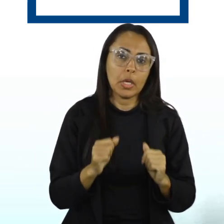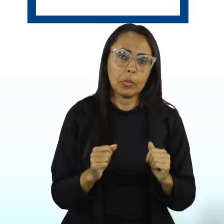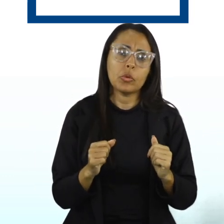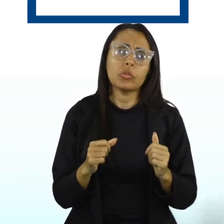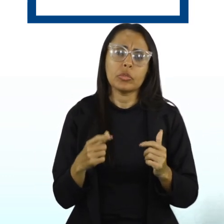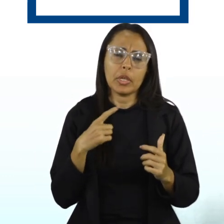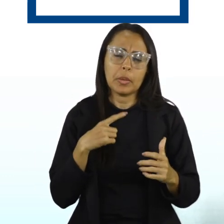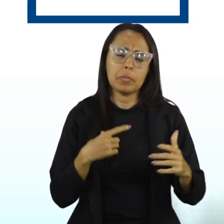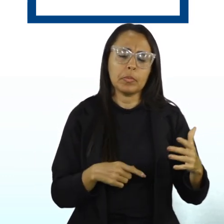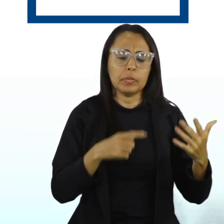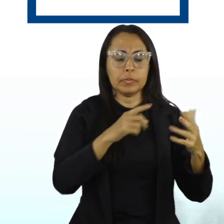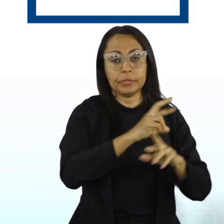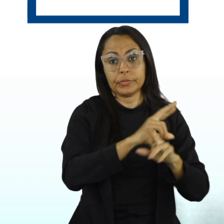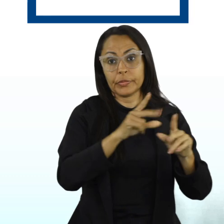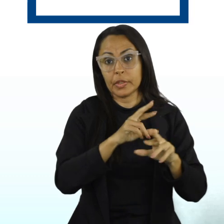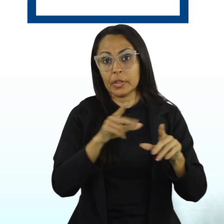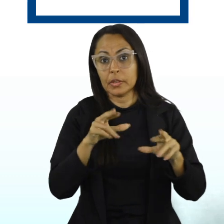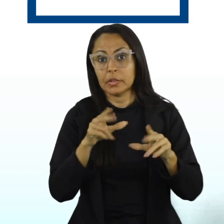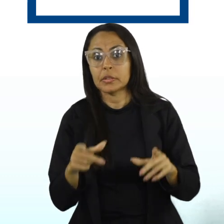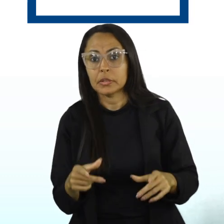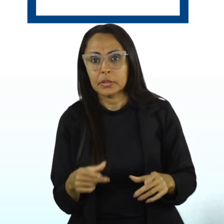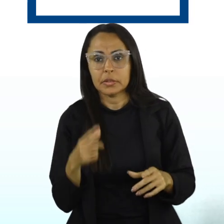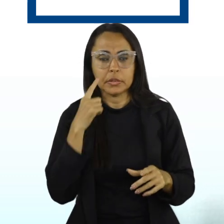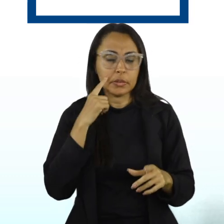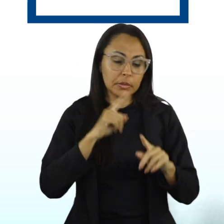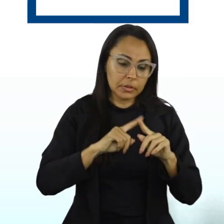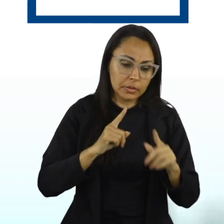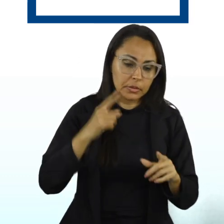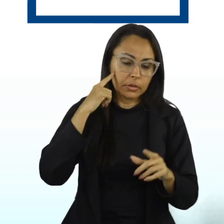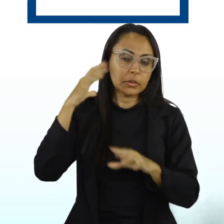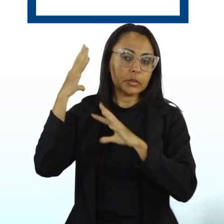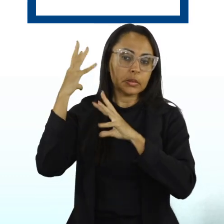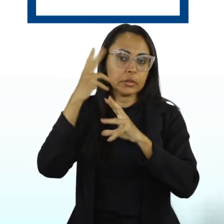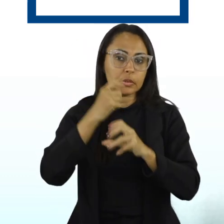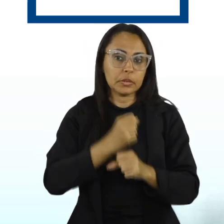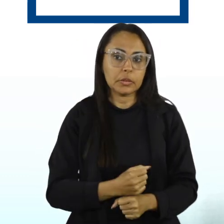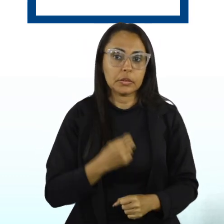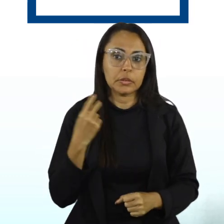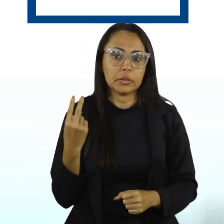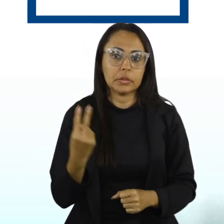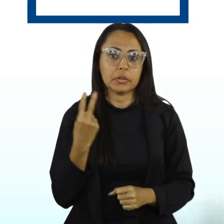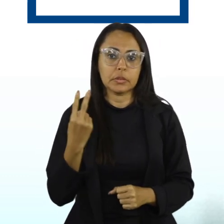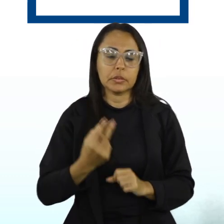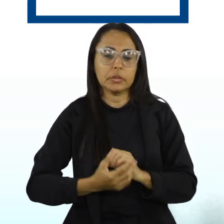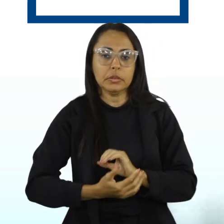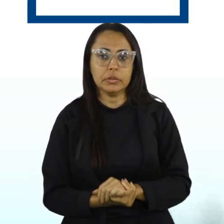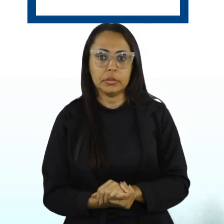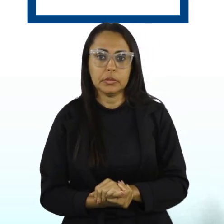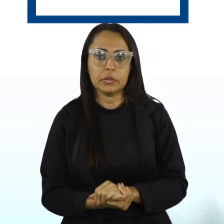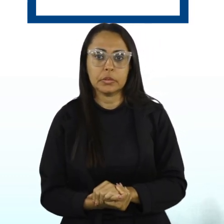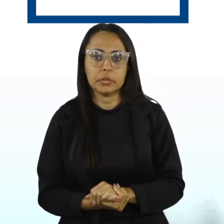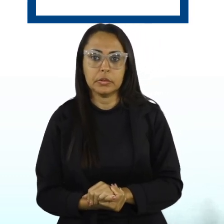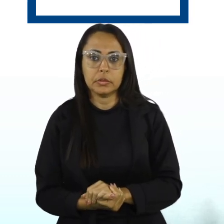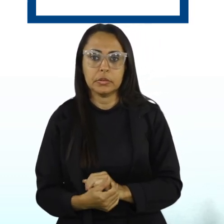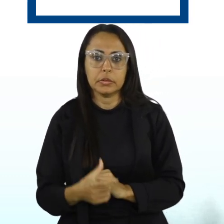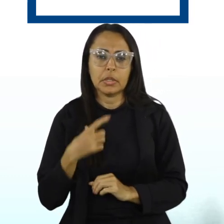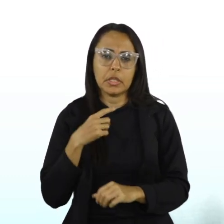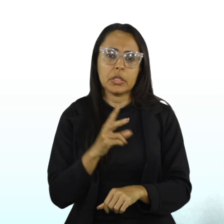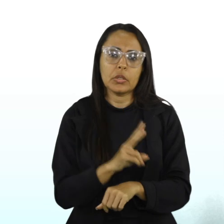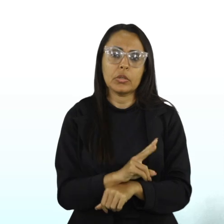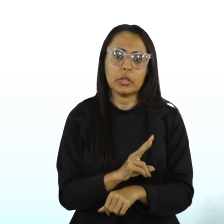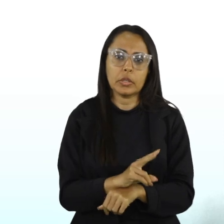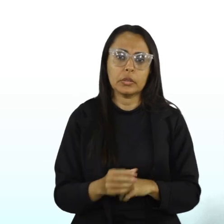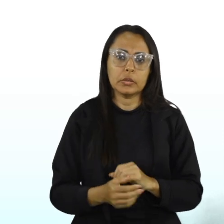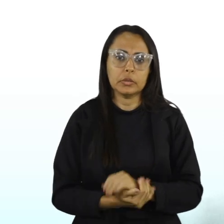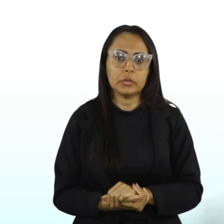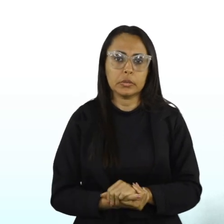ter modalidades diferentes, mas o somatório, o valor do somatório, que é a energia mecânica, tem que se conservar.